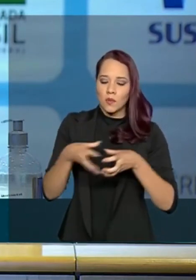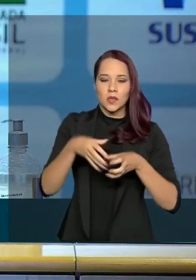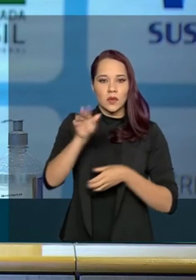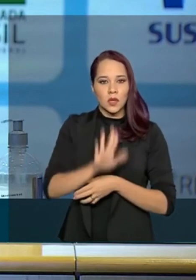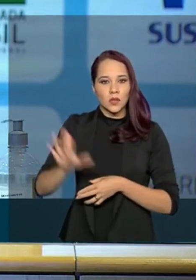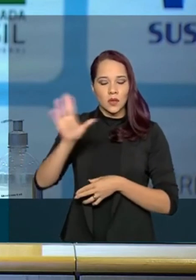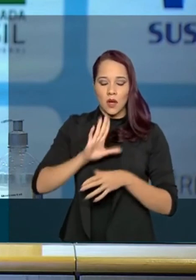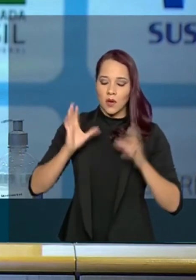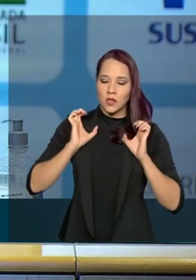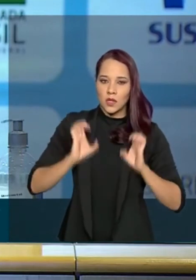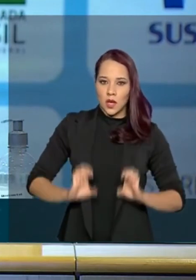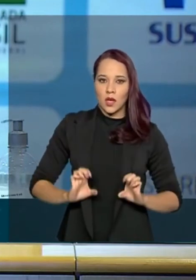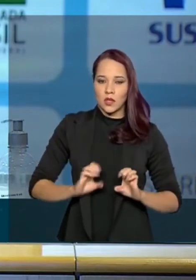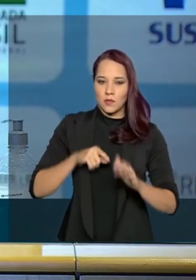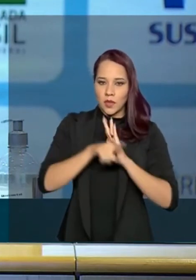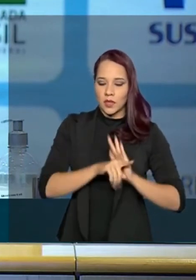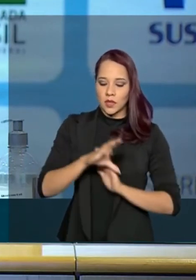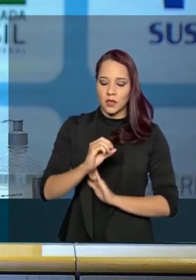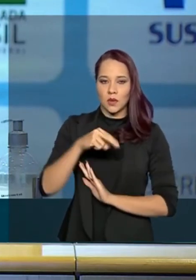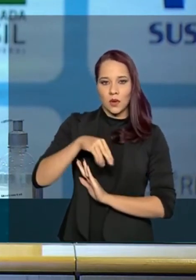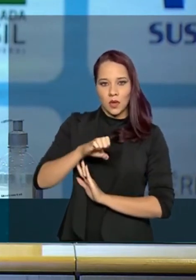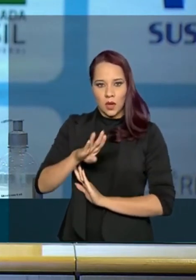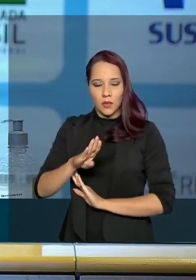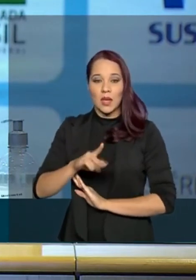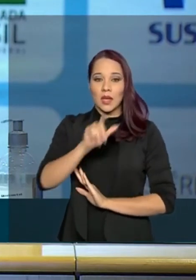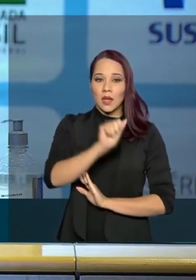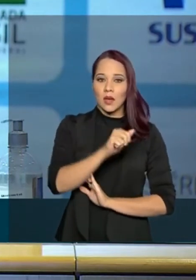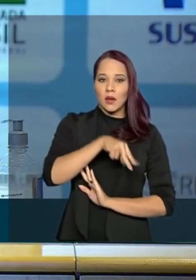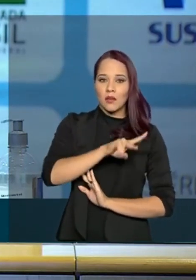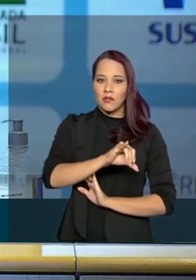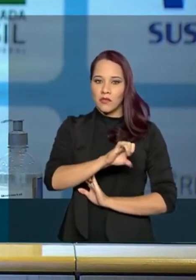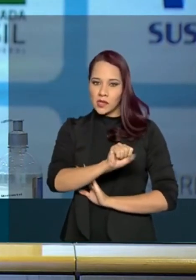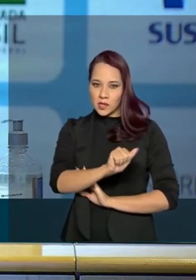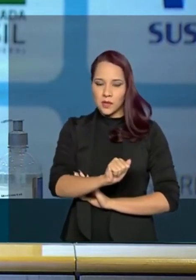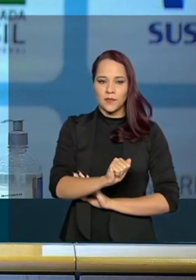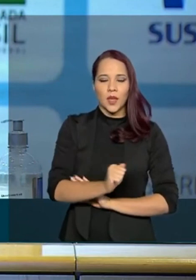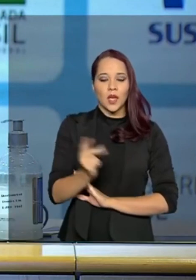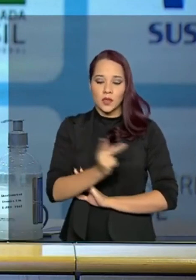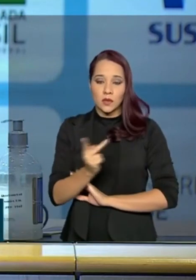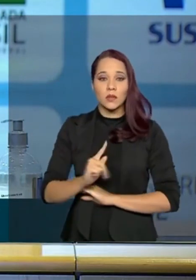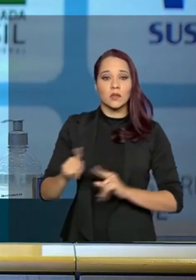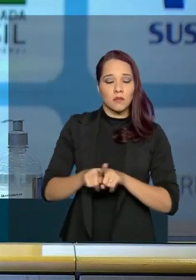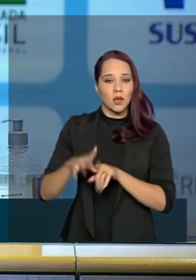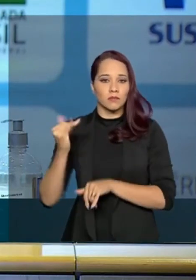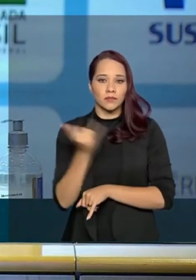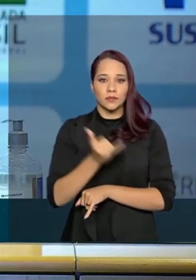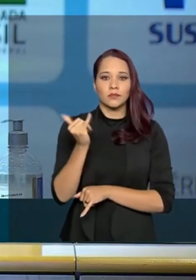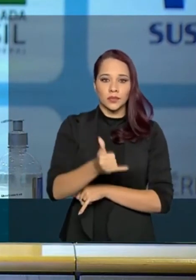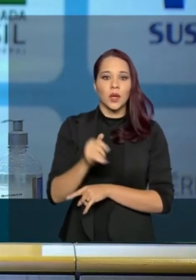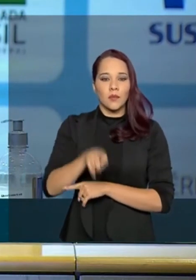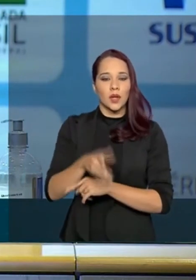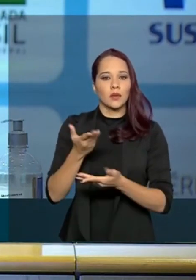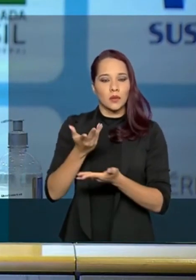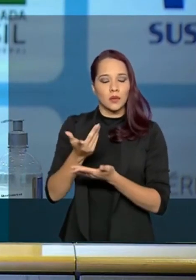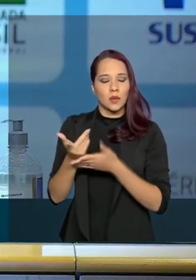de Ética em Pesquisa, a CONEP, e a Agência Nacional de Vigilância Sanitária, os quais também foram notificados pelo patrocinador do